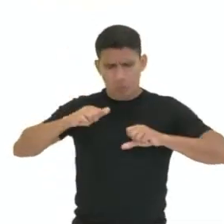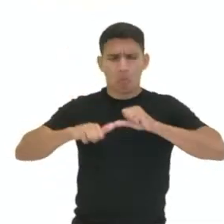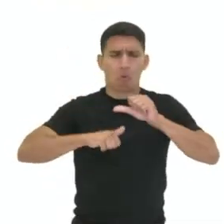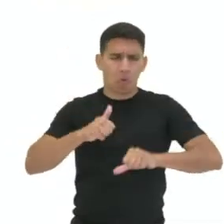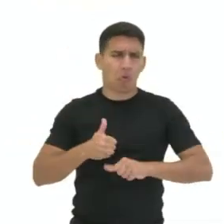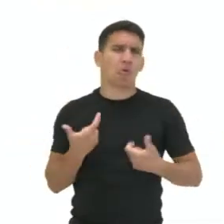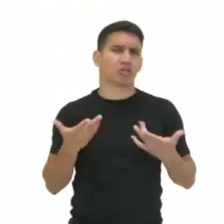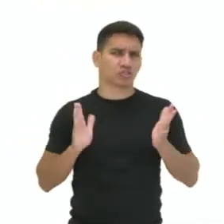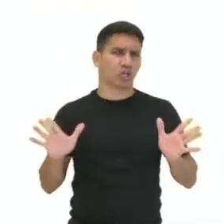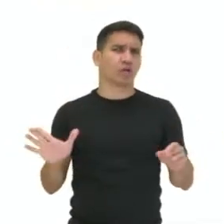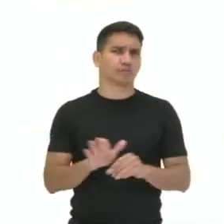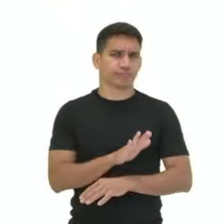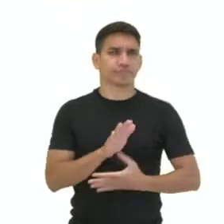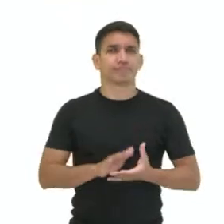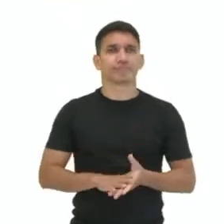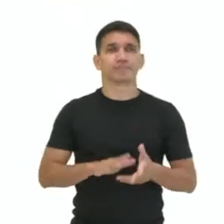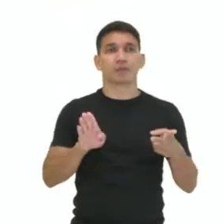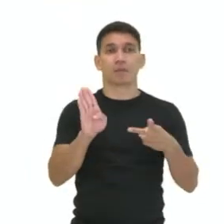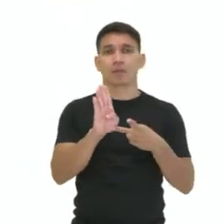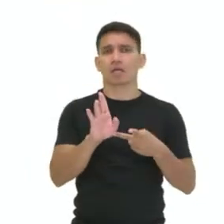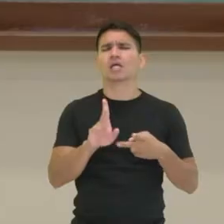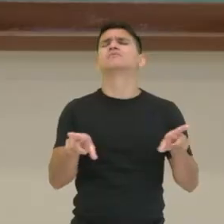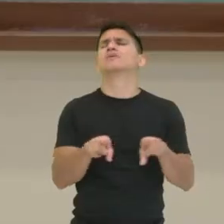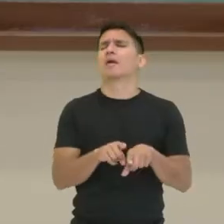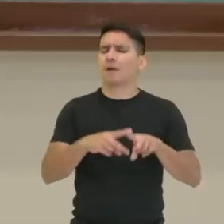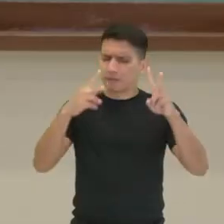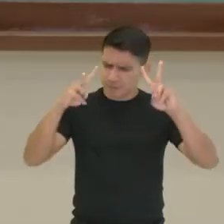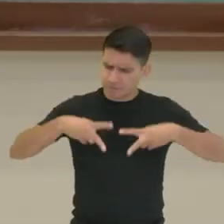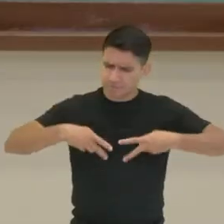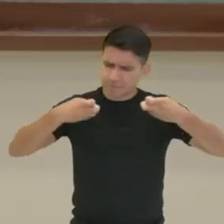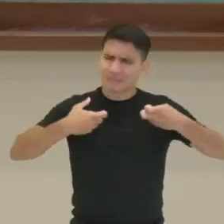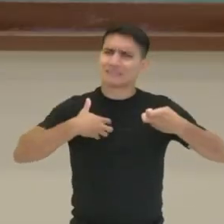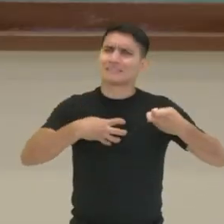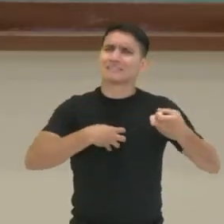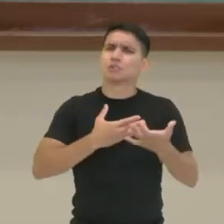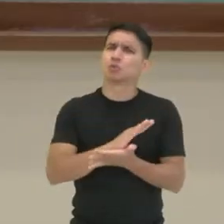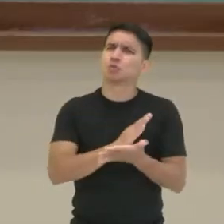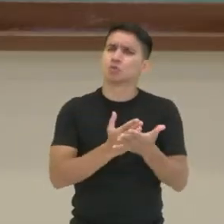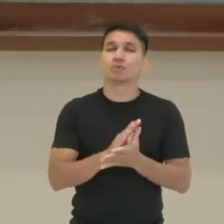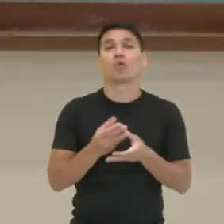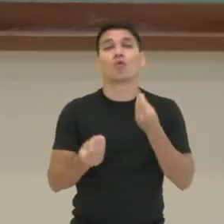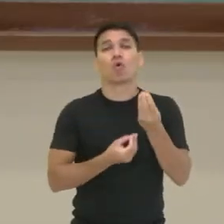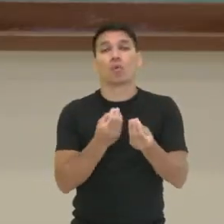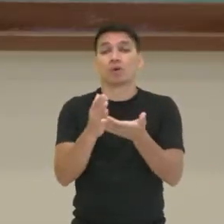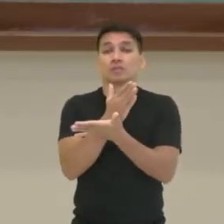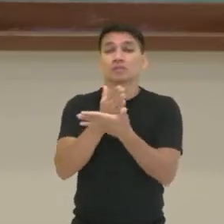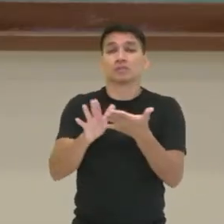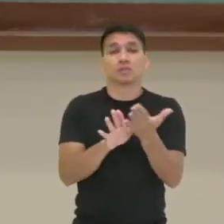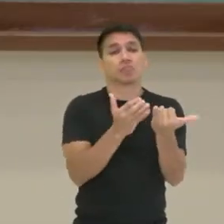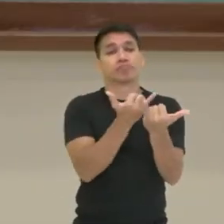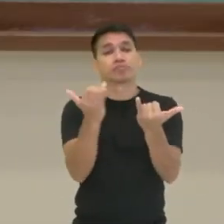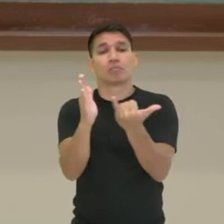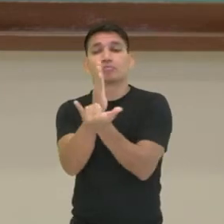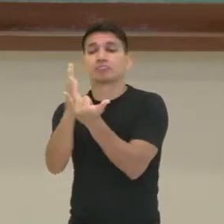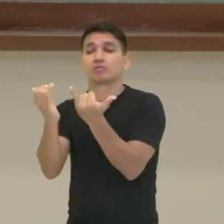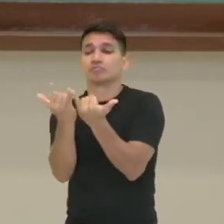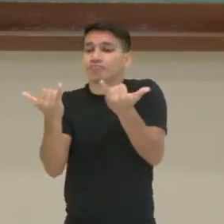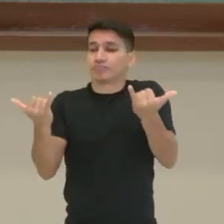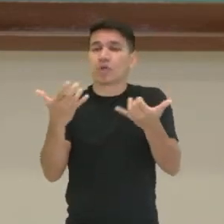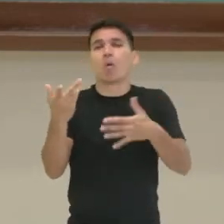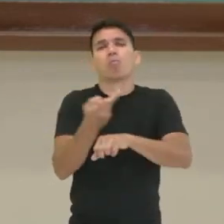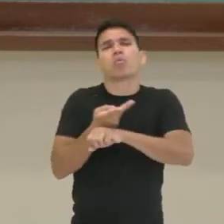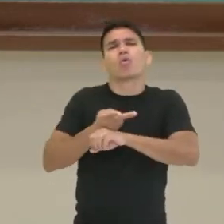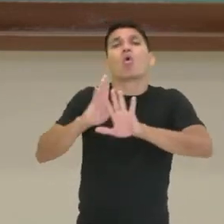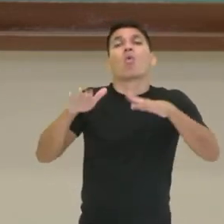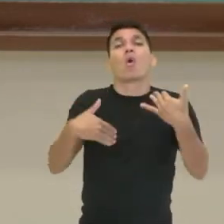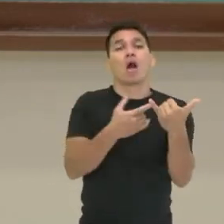Verifico também que estava aflito. O que vocês vão fazer aqui? Vão dividir em orações. Procurar lá, então. Em cada uma